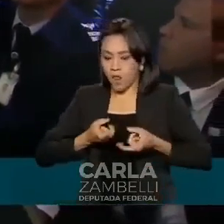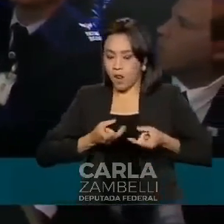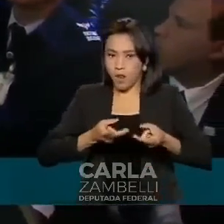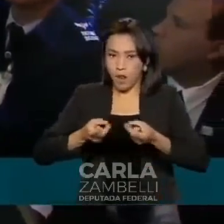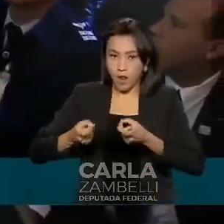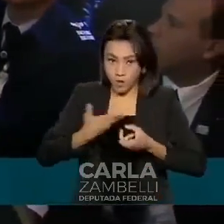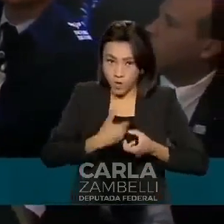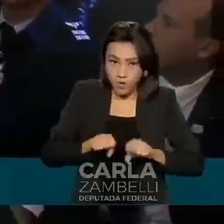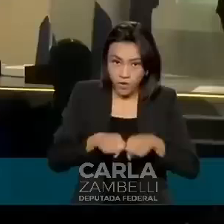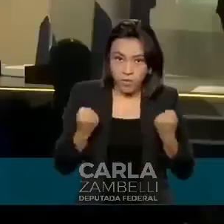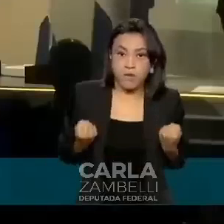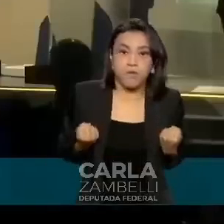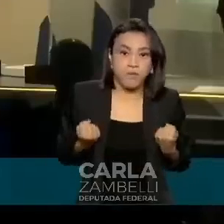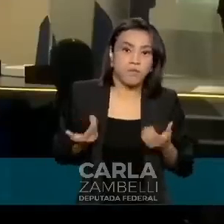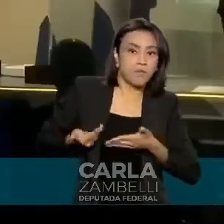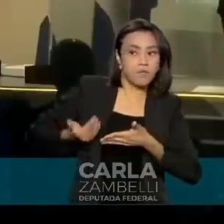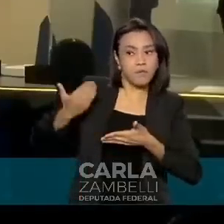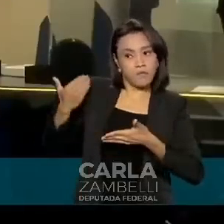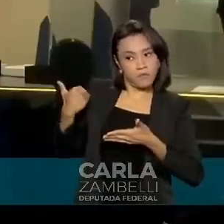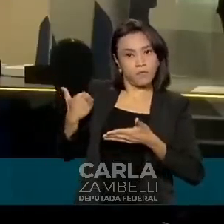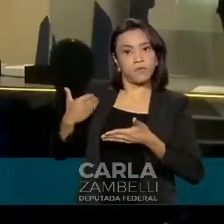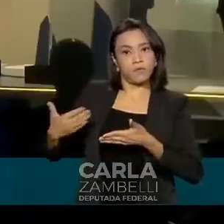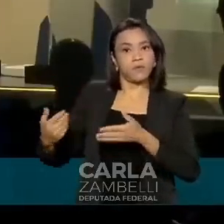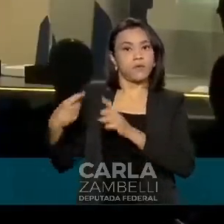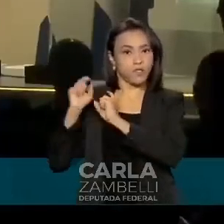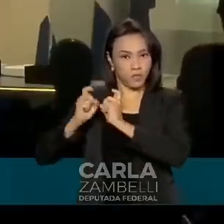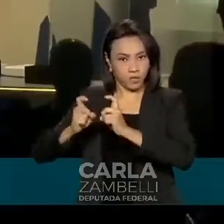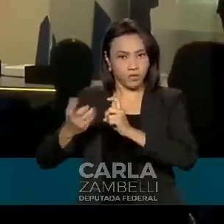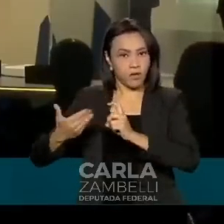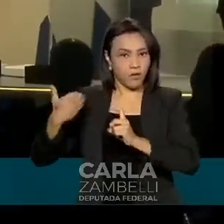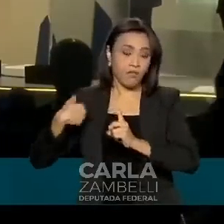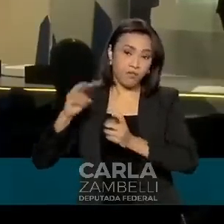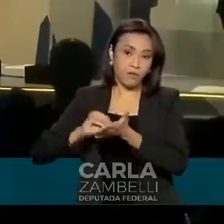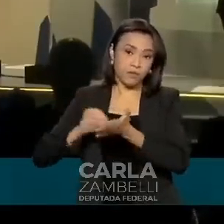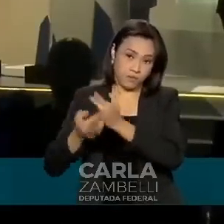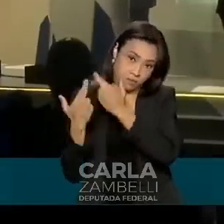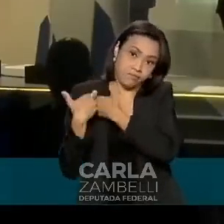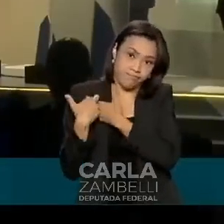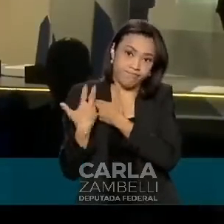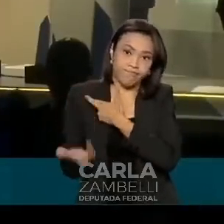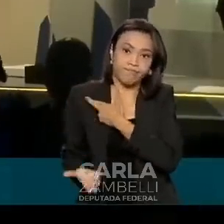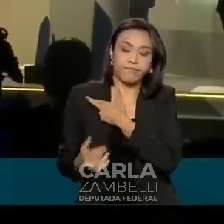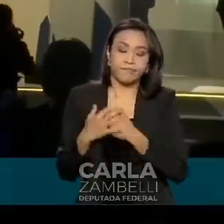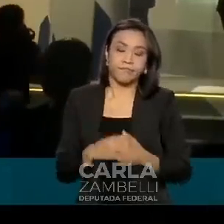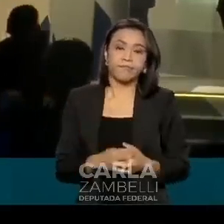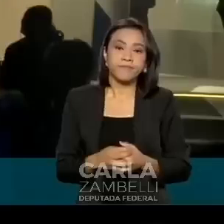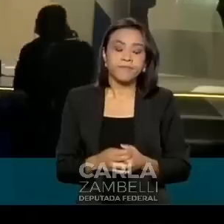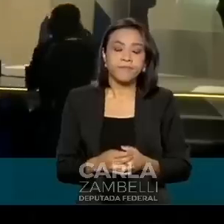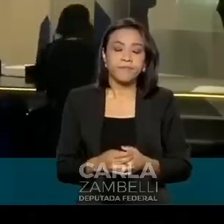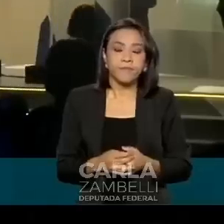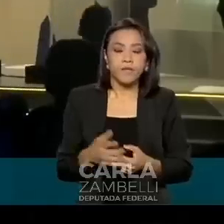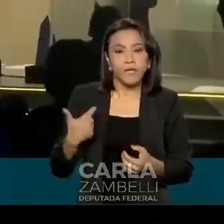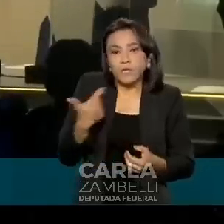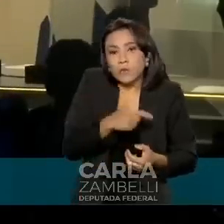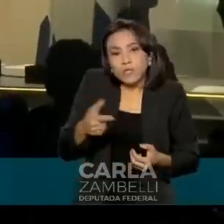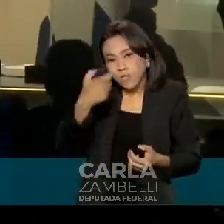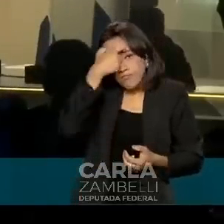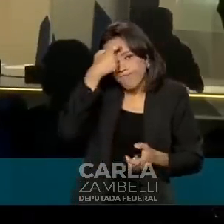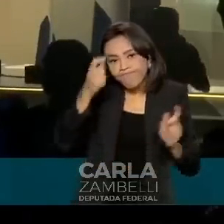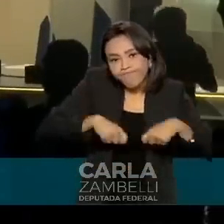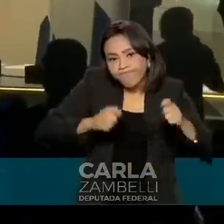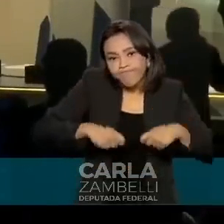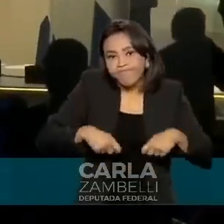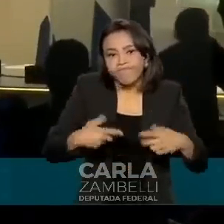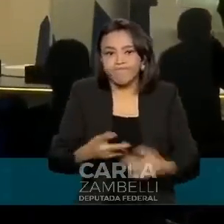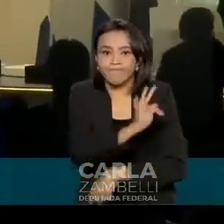provento e o governo quebrou nas últimas administrações financeiramente responsáveis sem capacidade